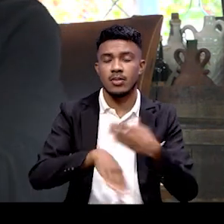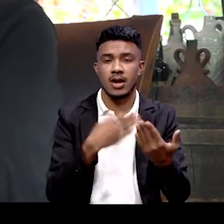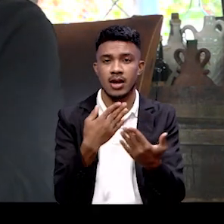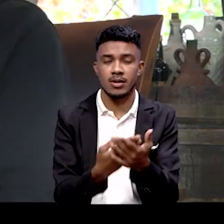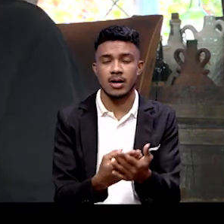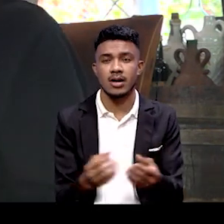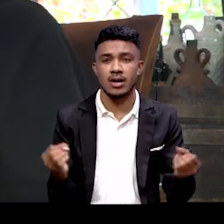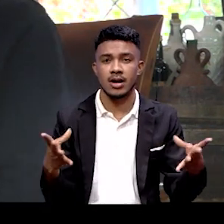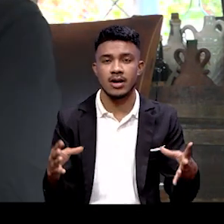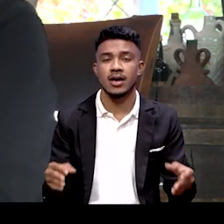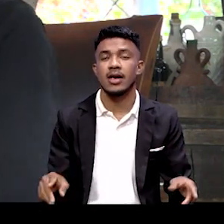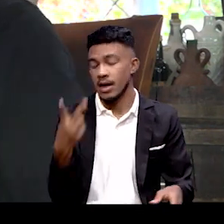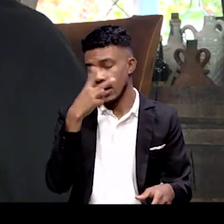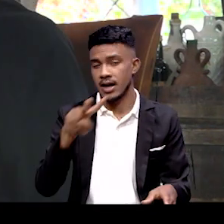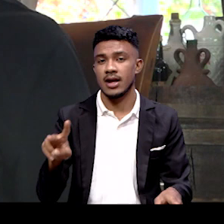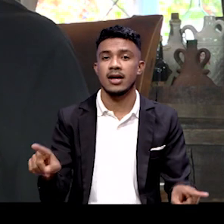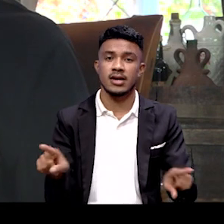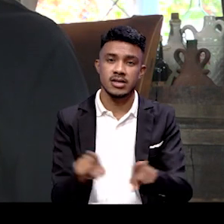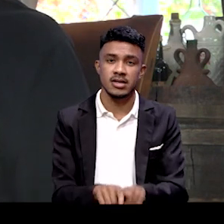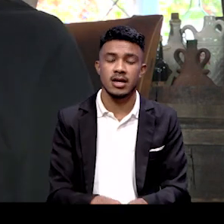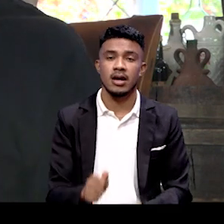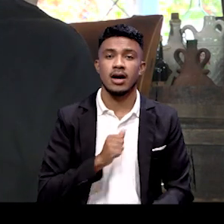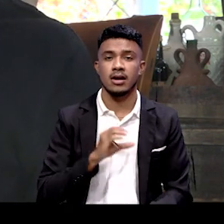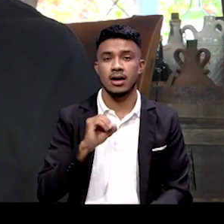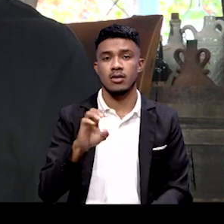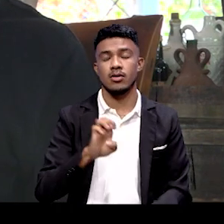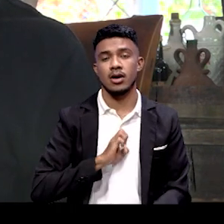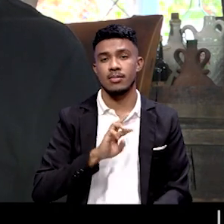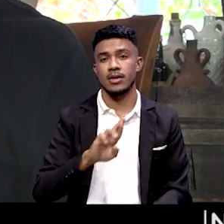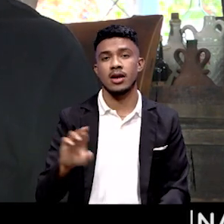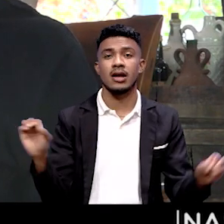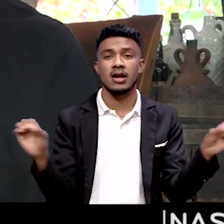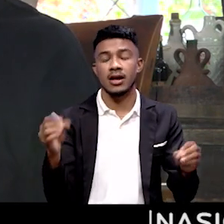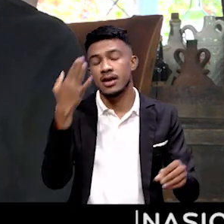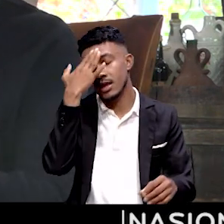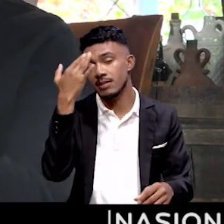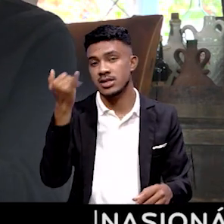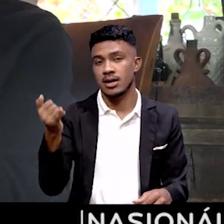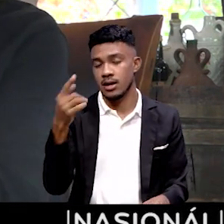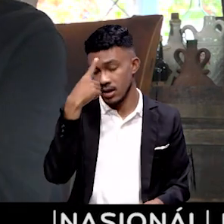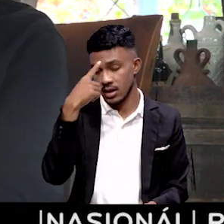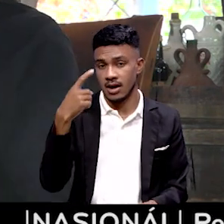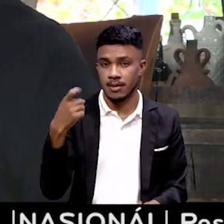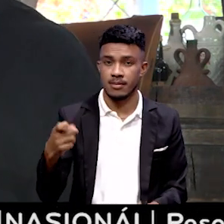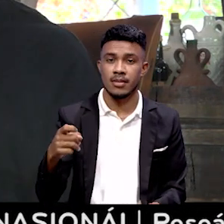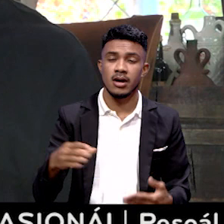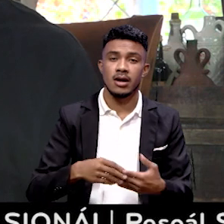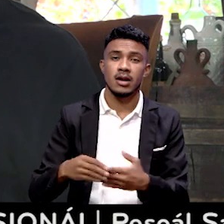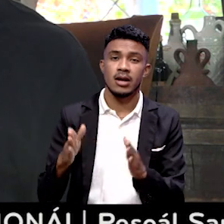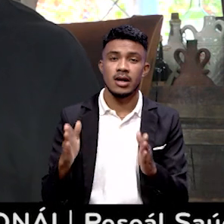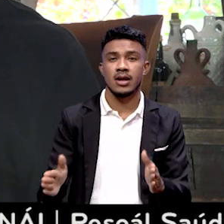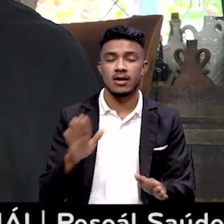Haretok, Ainaru, Hermera, Tambassá. Tamba, líder local balu,